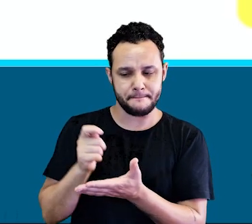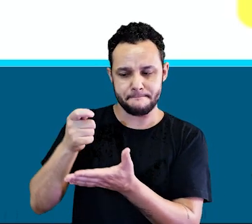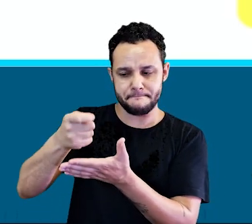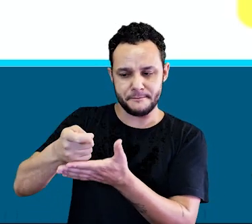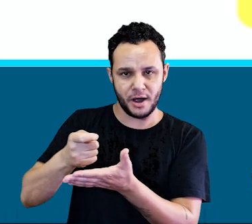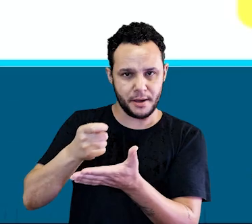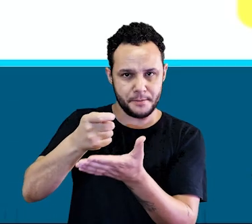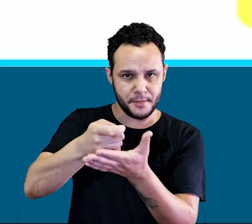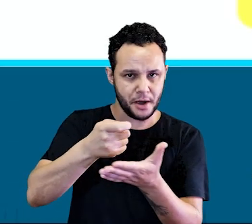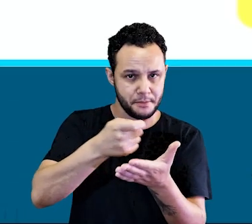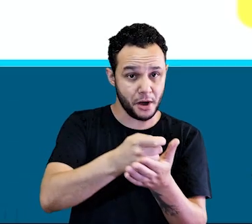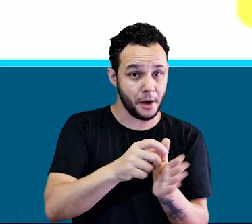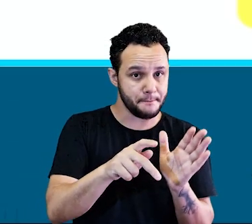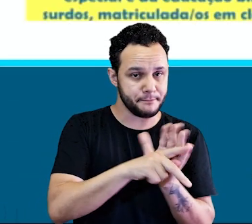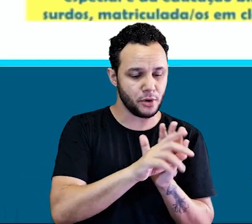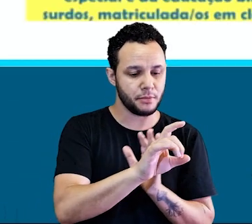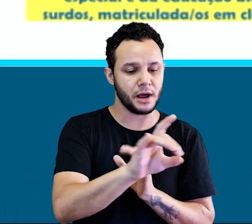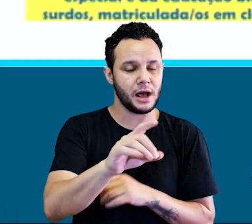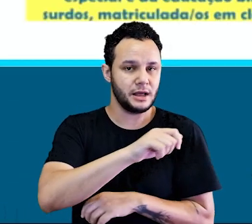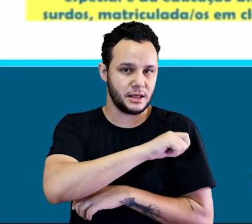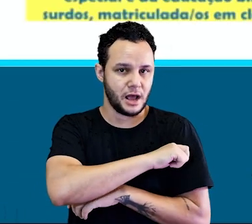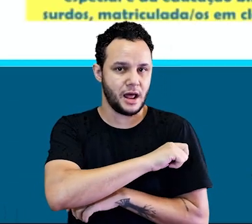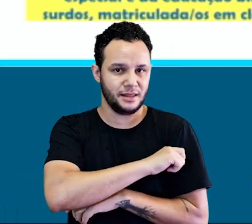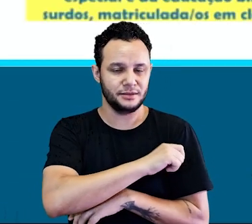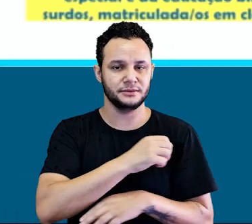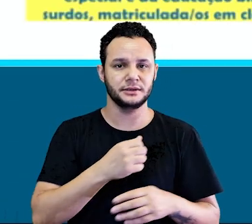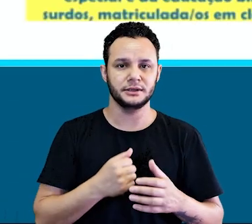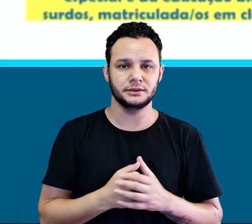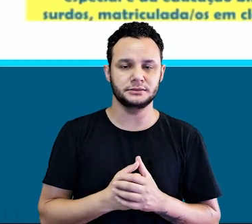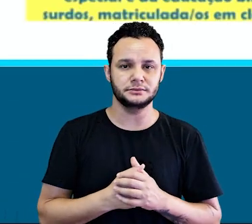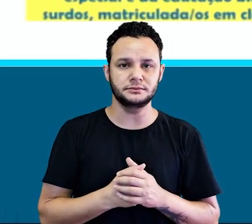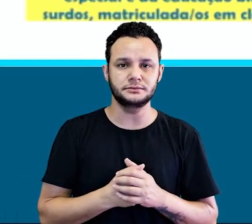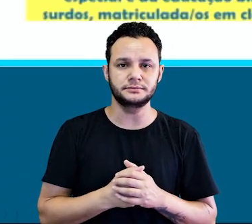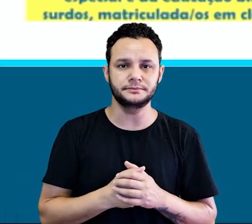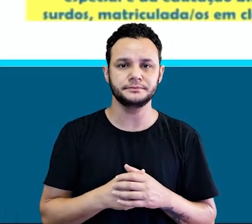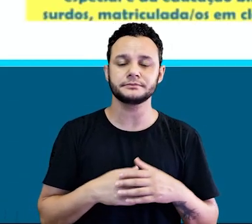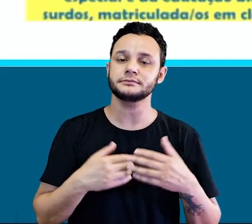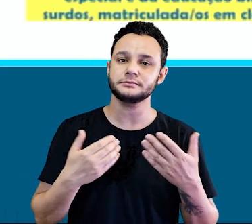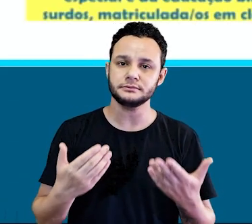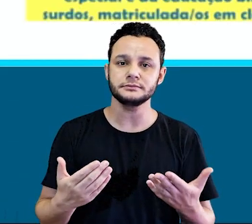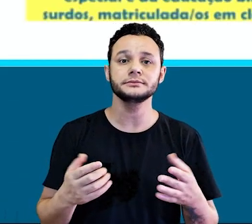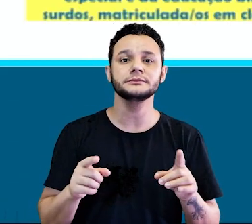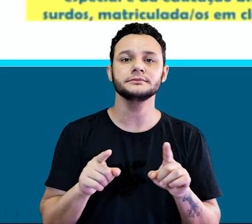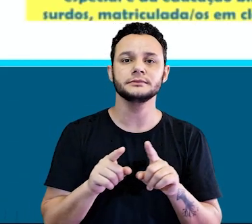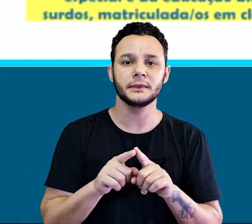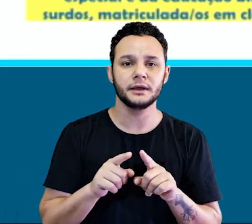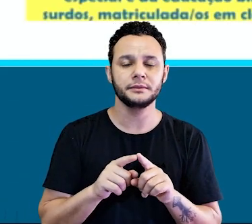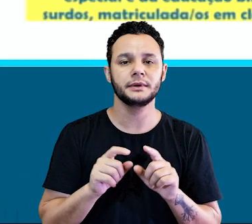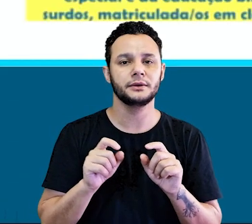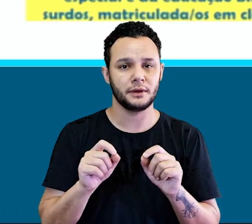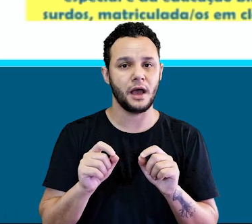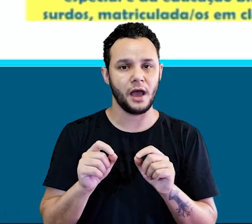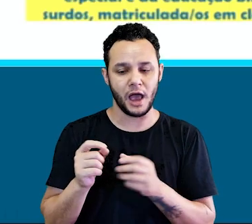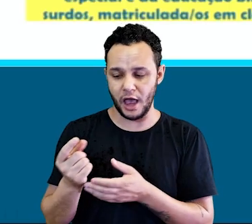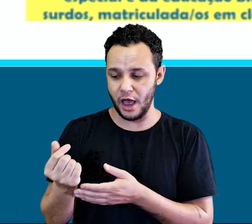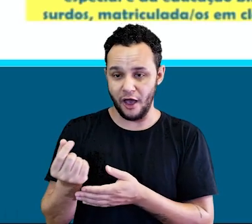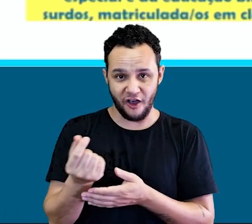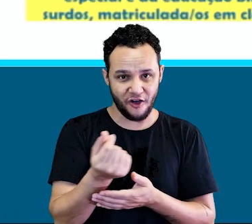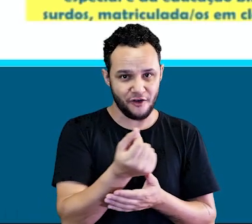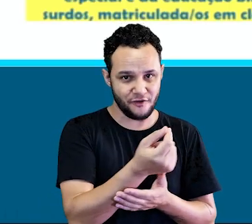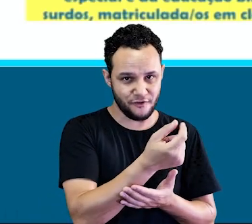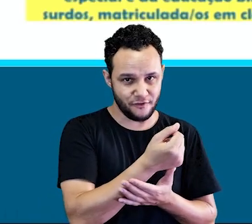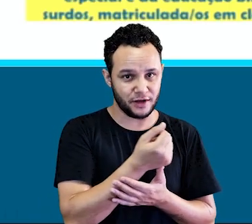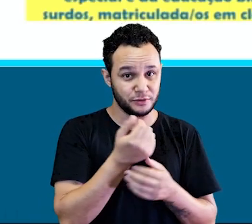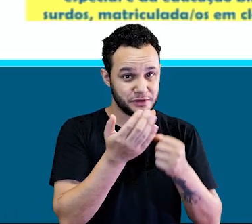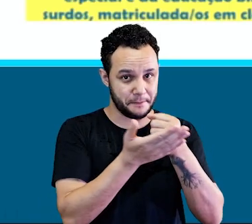1.850 reais, né, per capita aí por aluno, né? Então, a gente vai ter também, né, esses